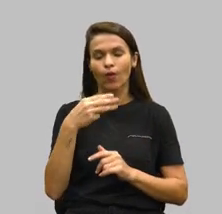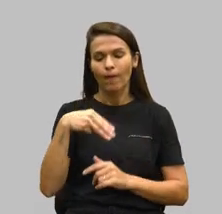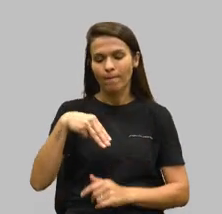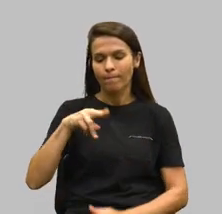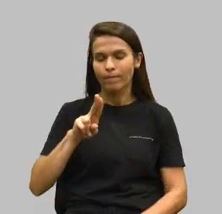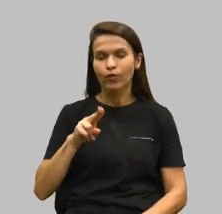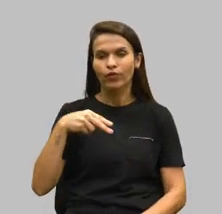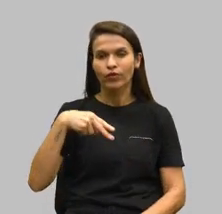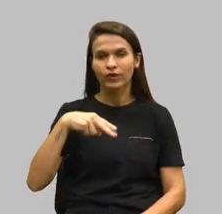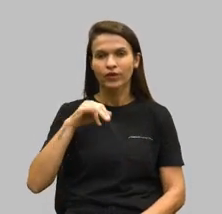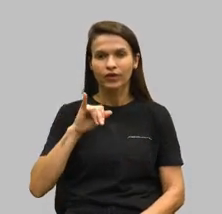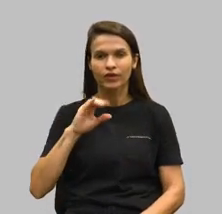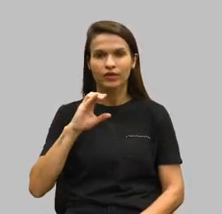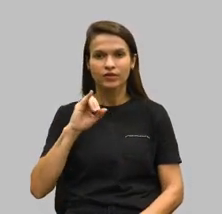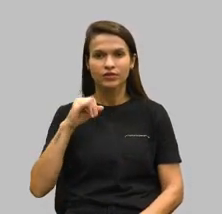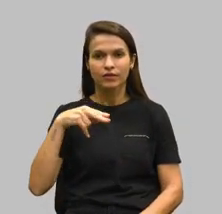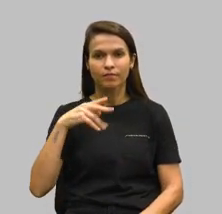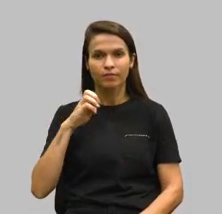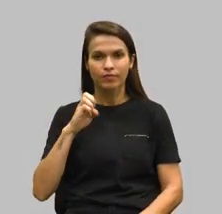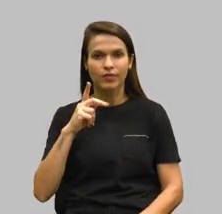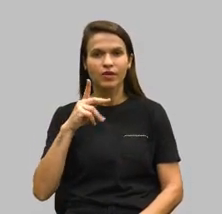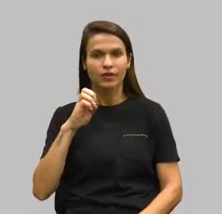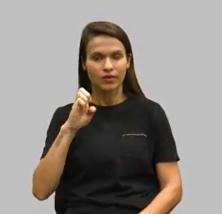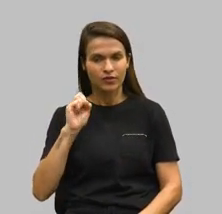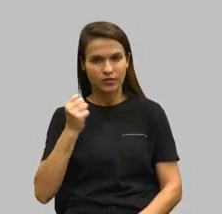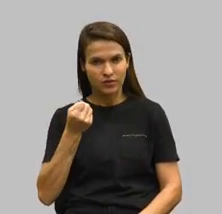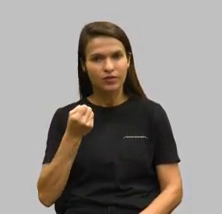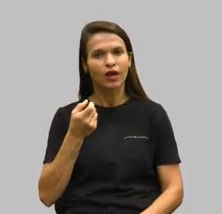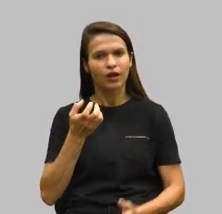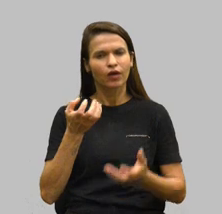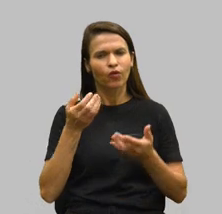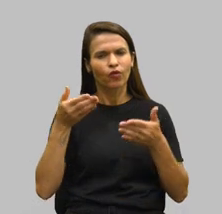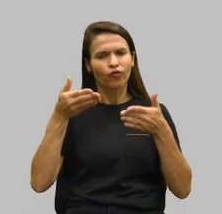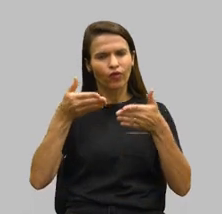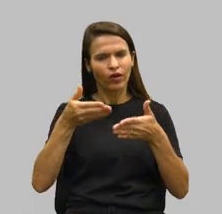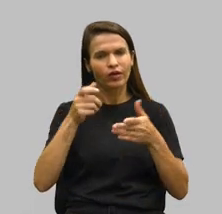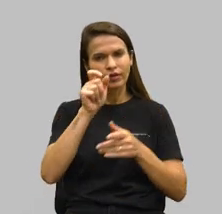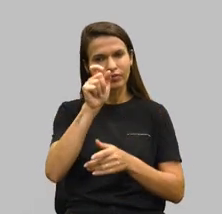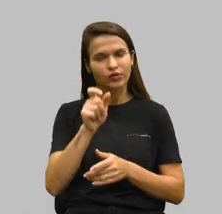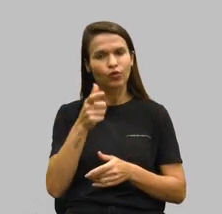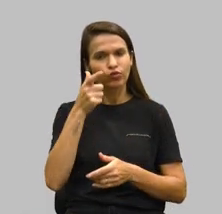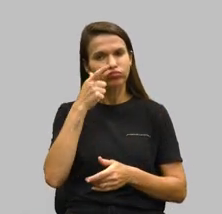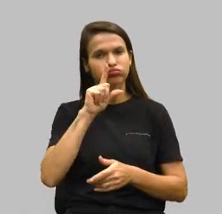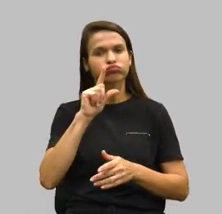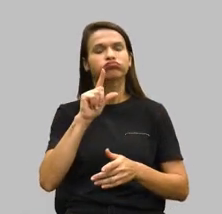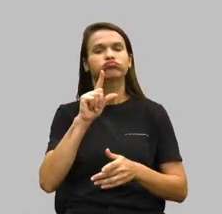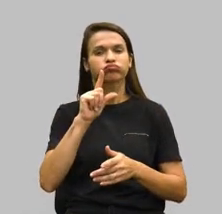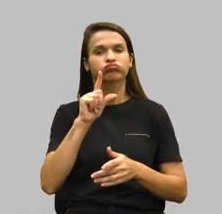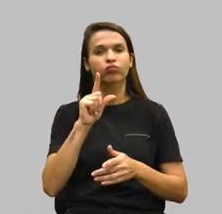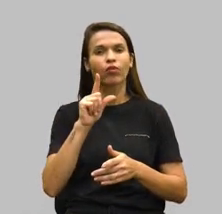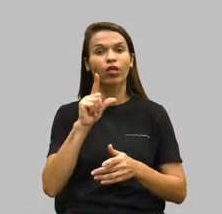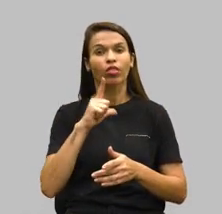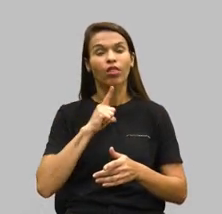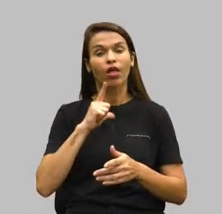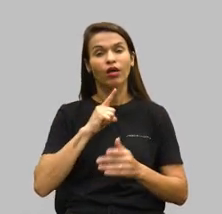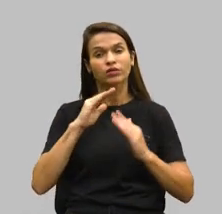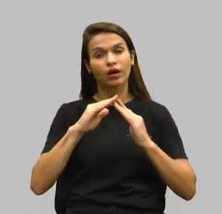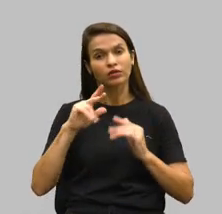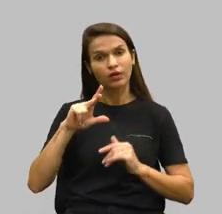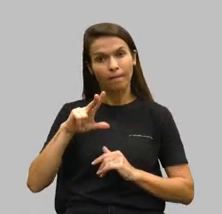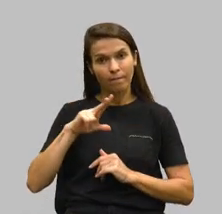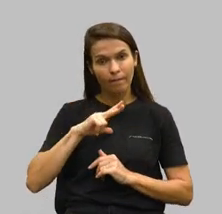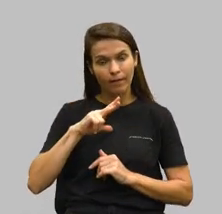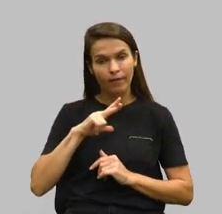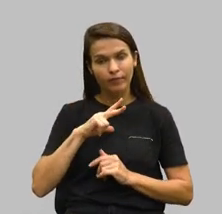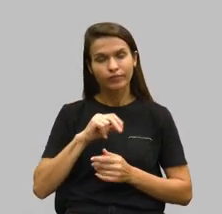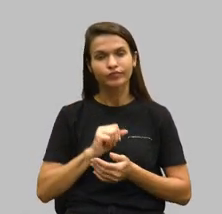fazer exatamente essa alavancada para que a pessoa tenha dignidade de poder alcançar a sua habitação esse repasse foi no